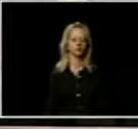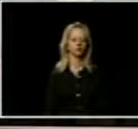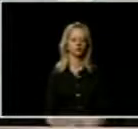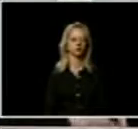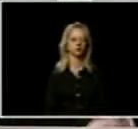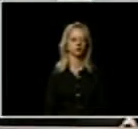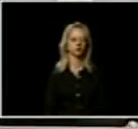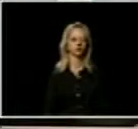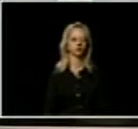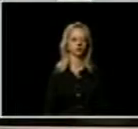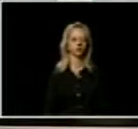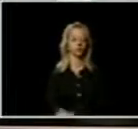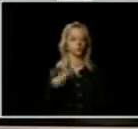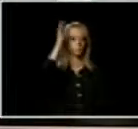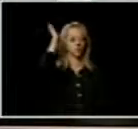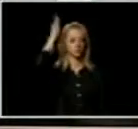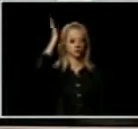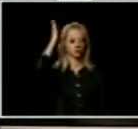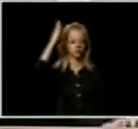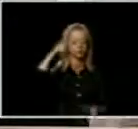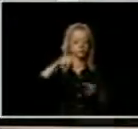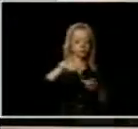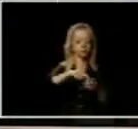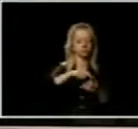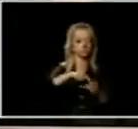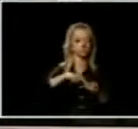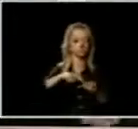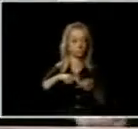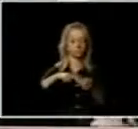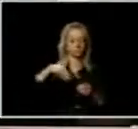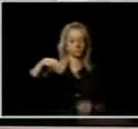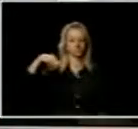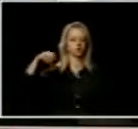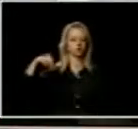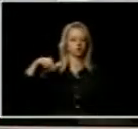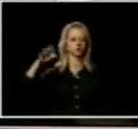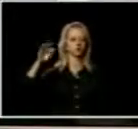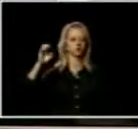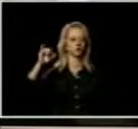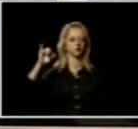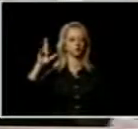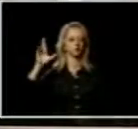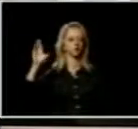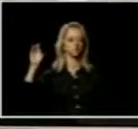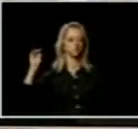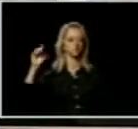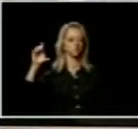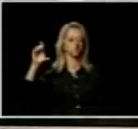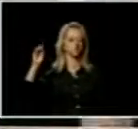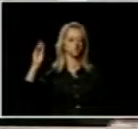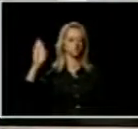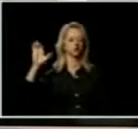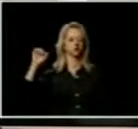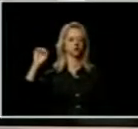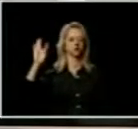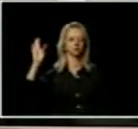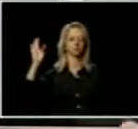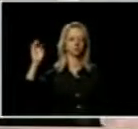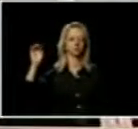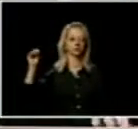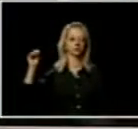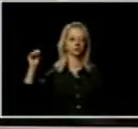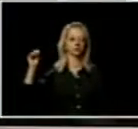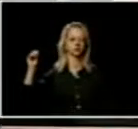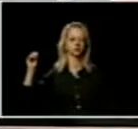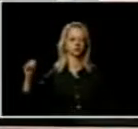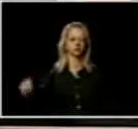nacional da literatura infantil. Nós temos um título importante no país, mas nós temos que honrar. E a